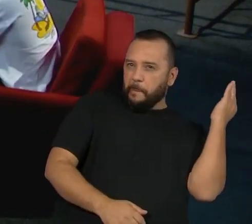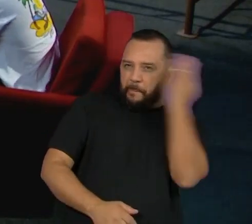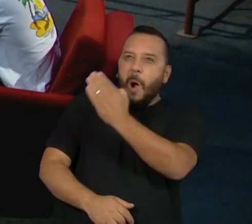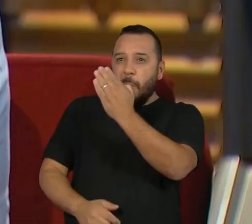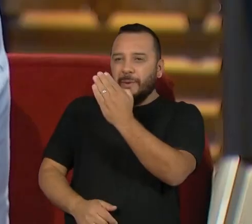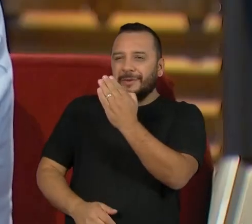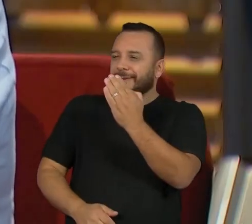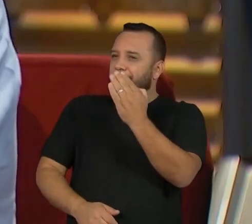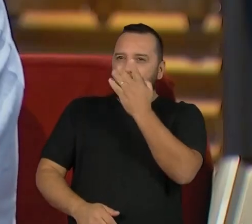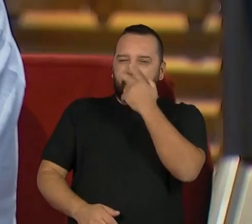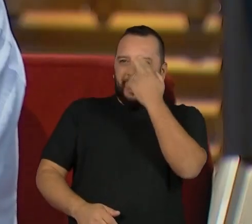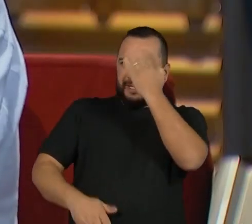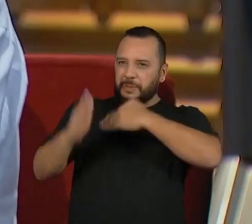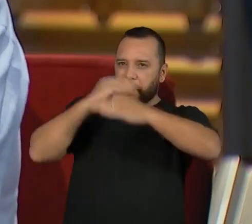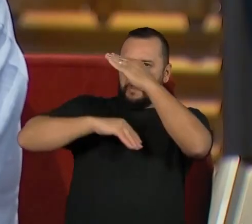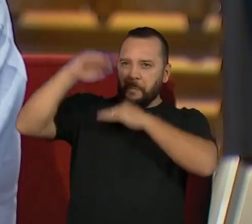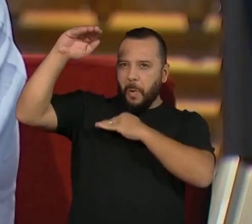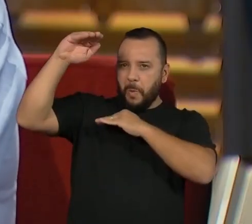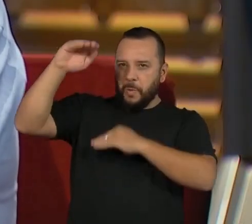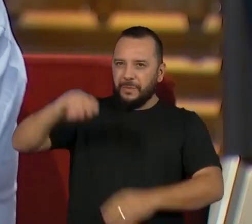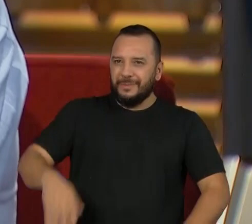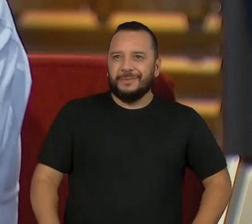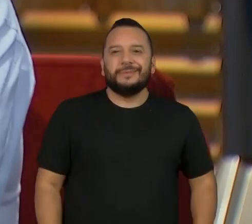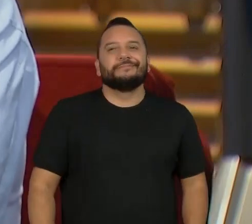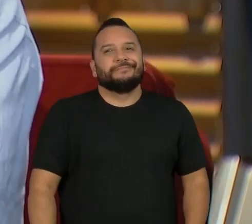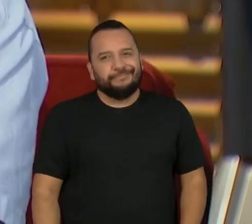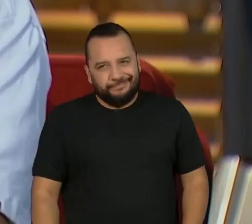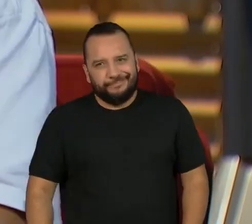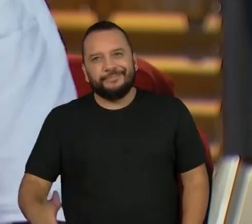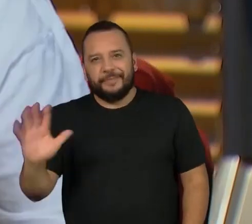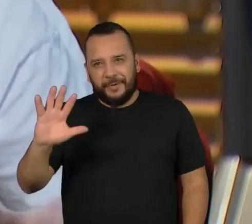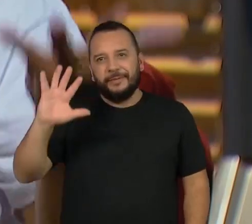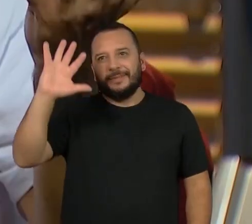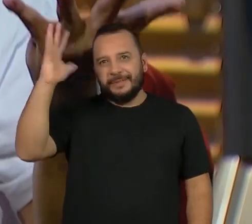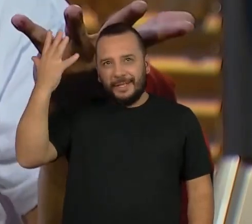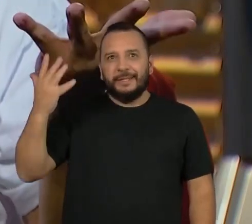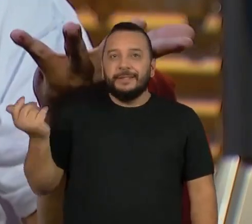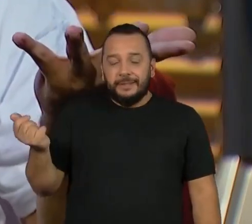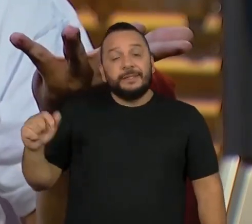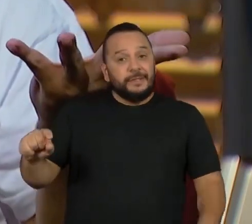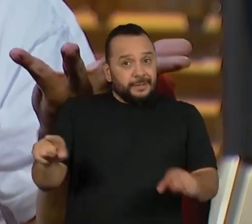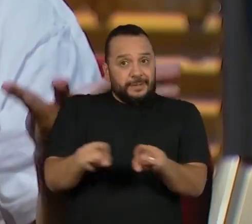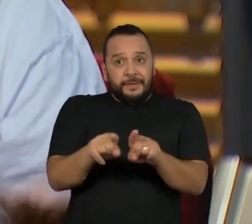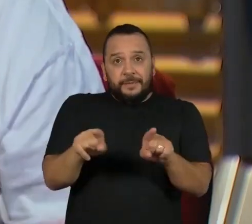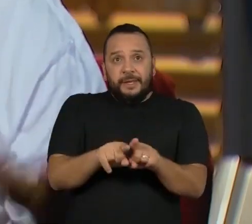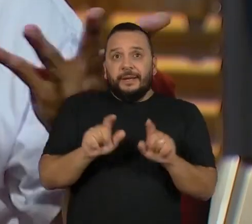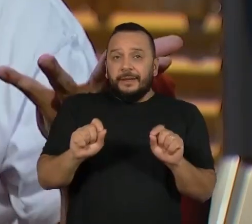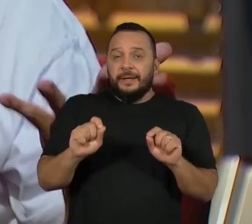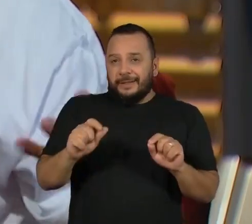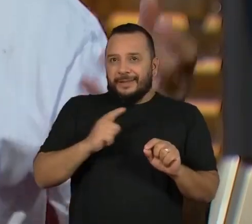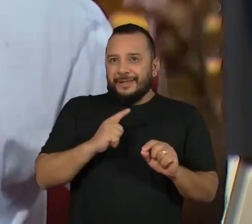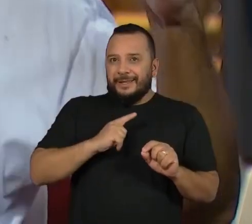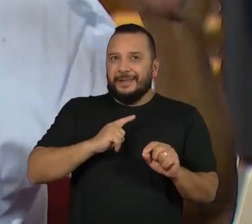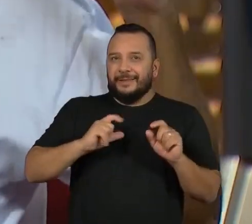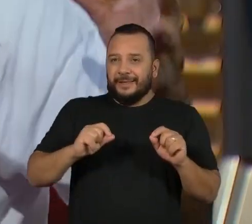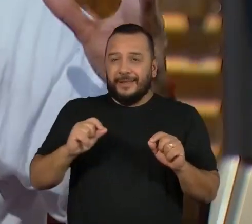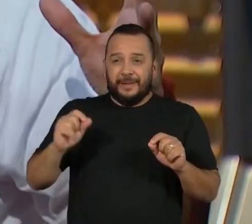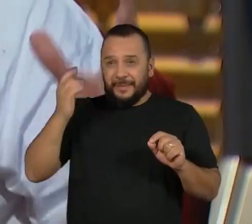sabe acontece isso bastante também e quando acontece o ápice do da